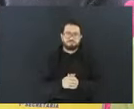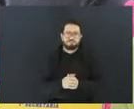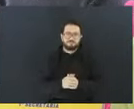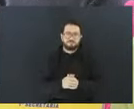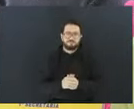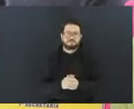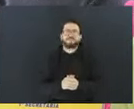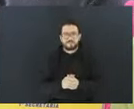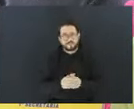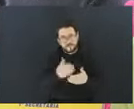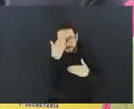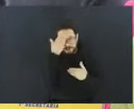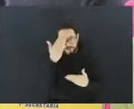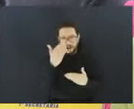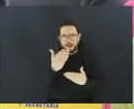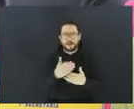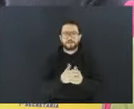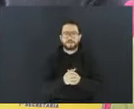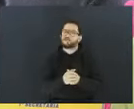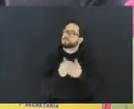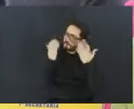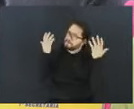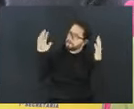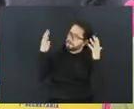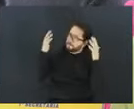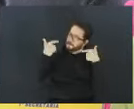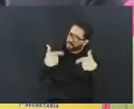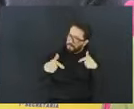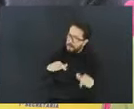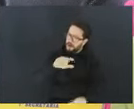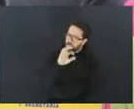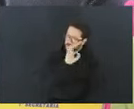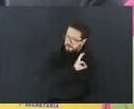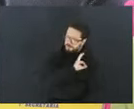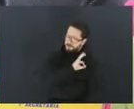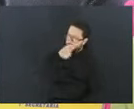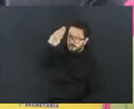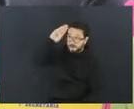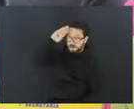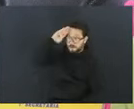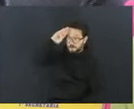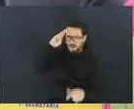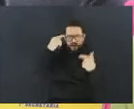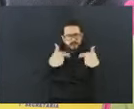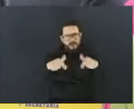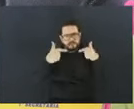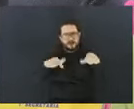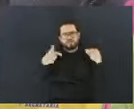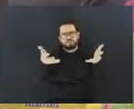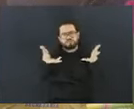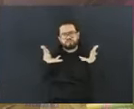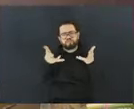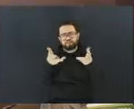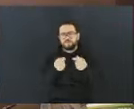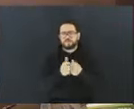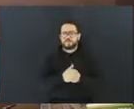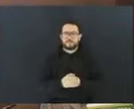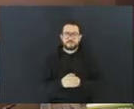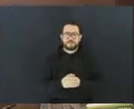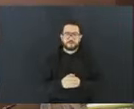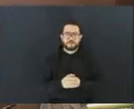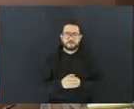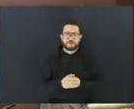e parabéns pelo trabalho da Polícia Militar, que vem fazendo um trabalho espetacular nos últimos anos. Muito obrigado. Devolvemos a palavra